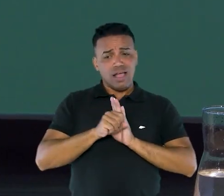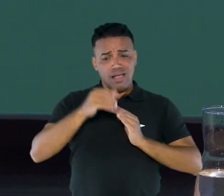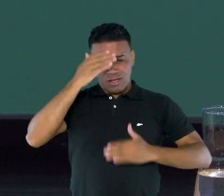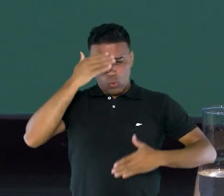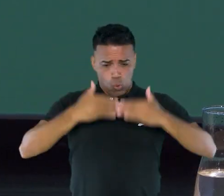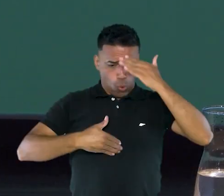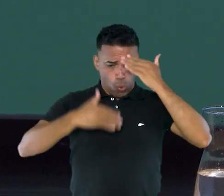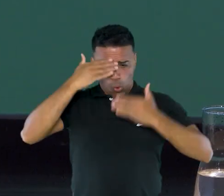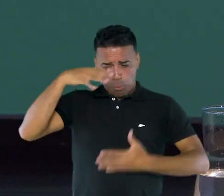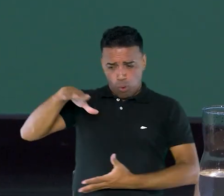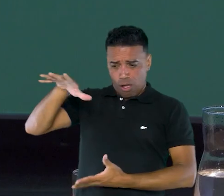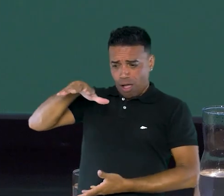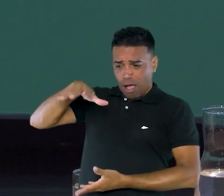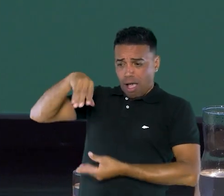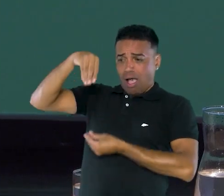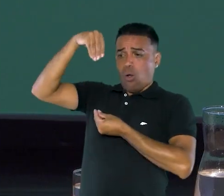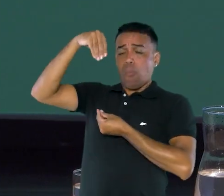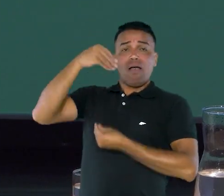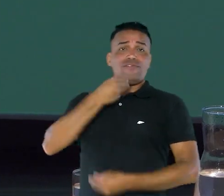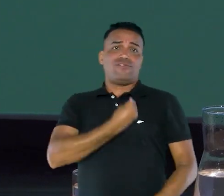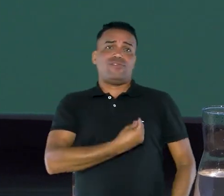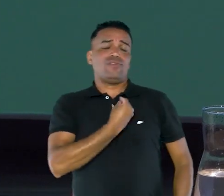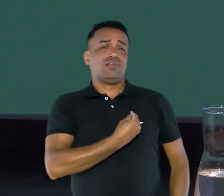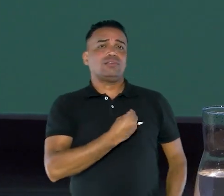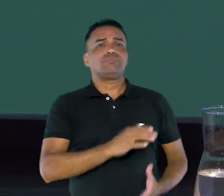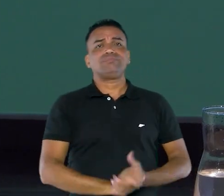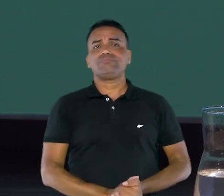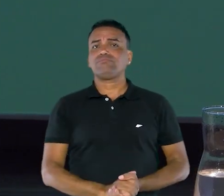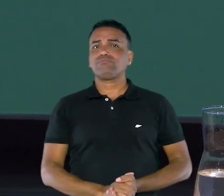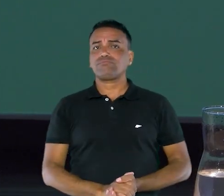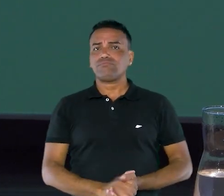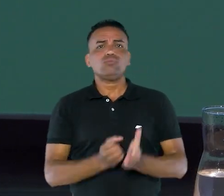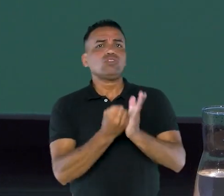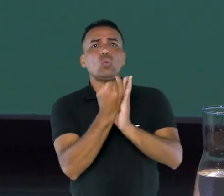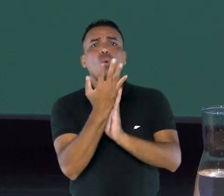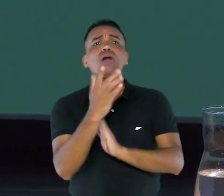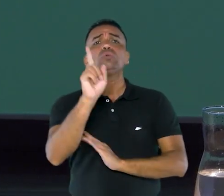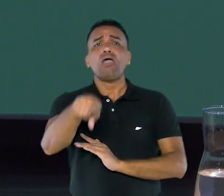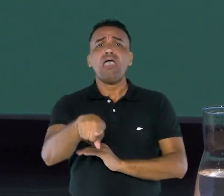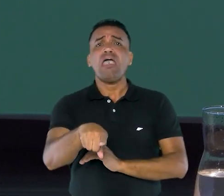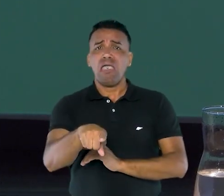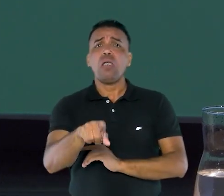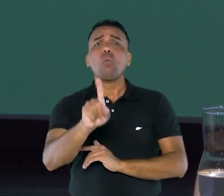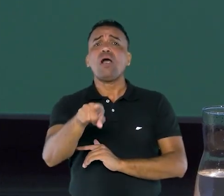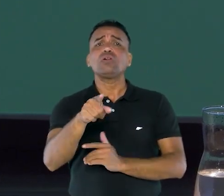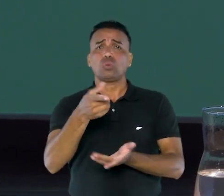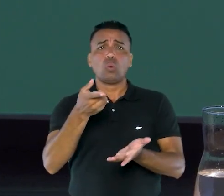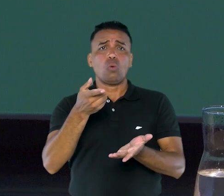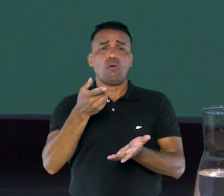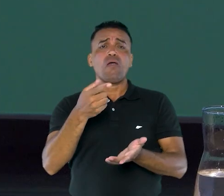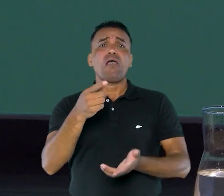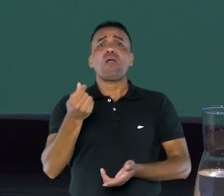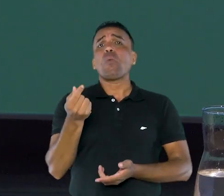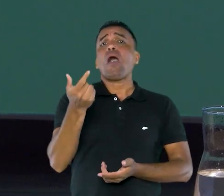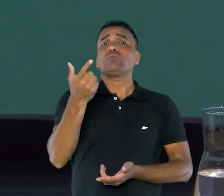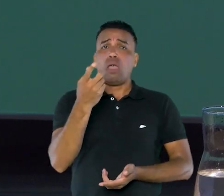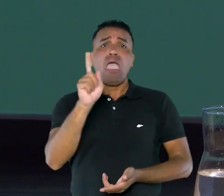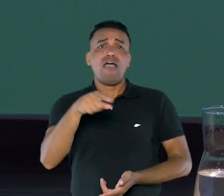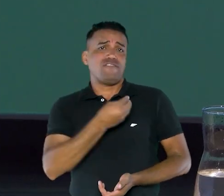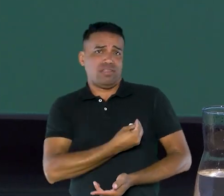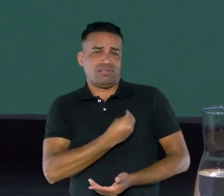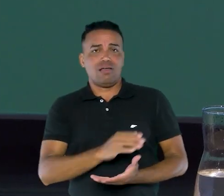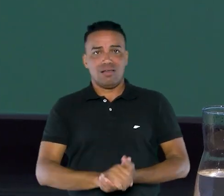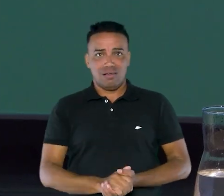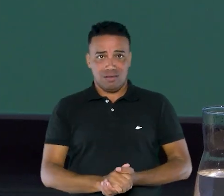subjetividade, ao seu corpo, à sua alma, à sua vida, e quanto custa essa vida. Então, quando a gente faz um cálculo de